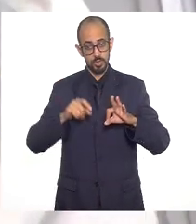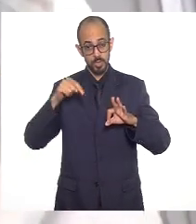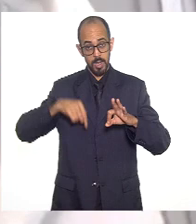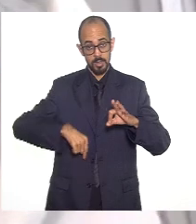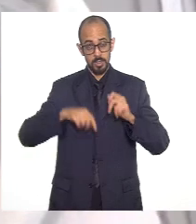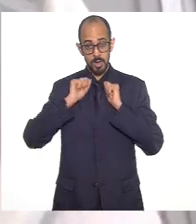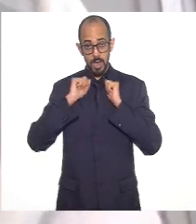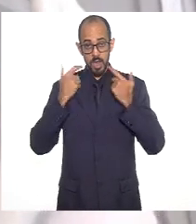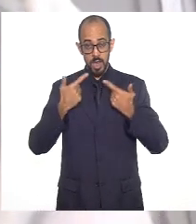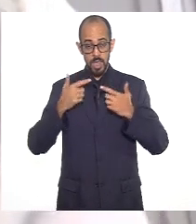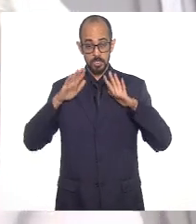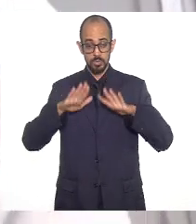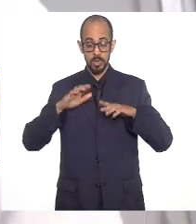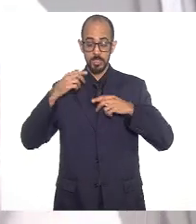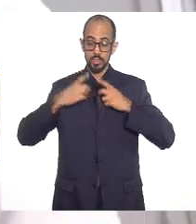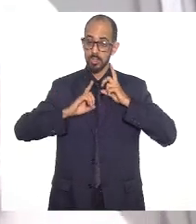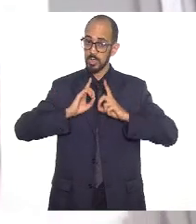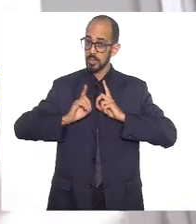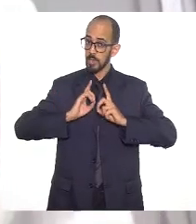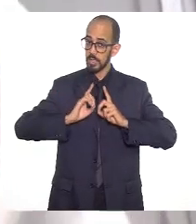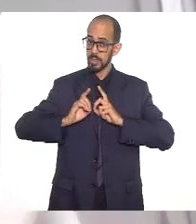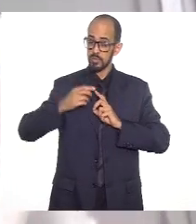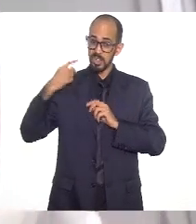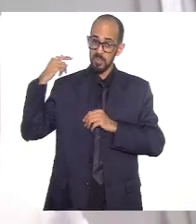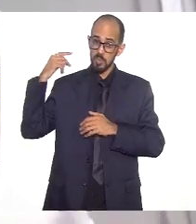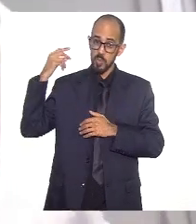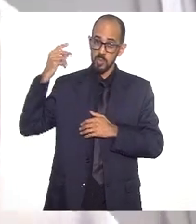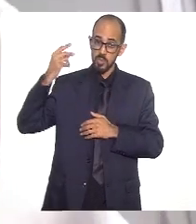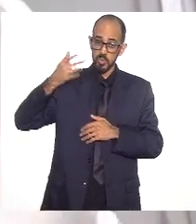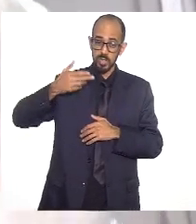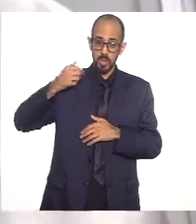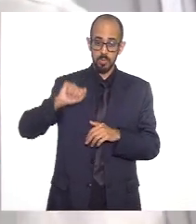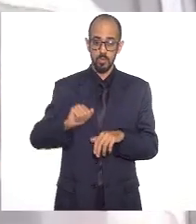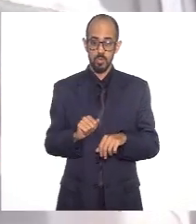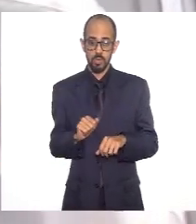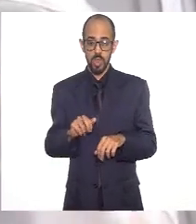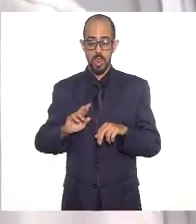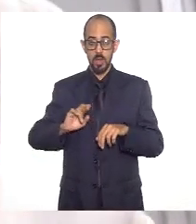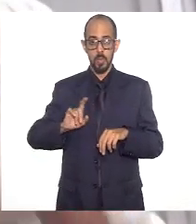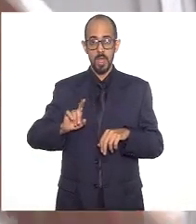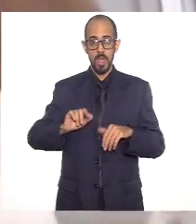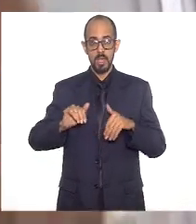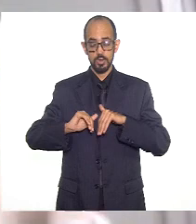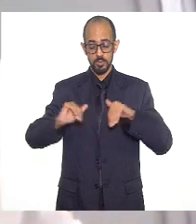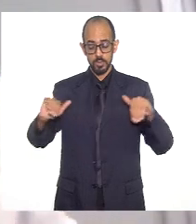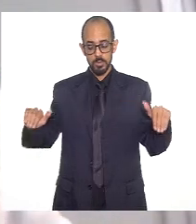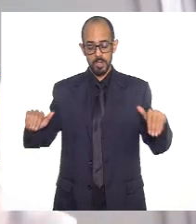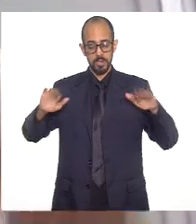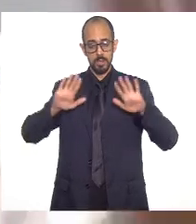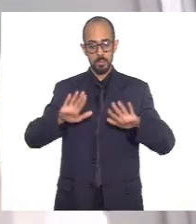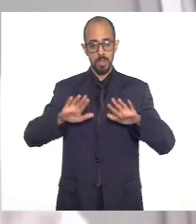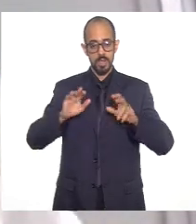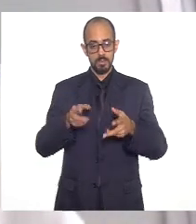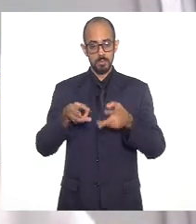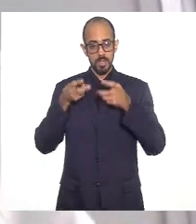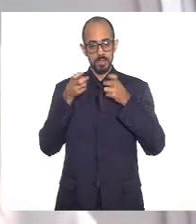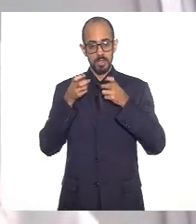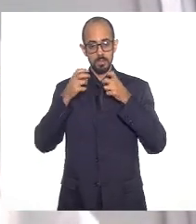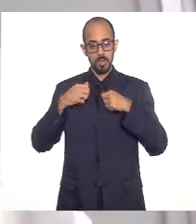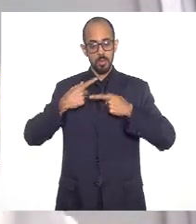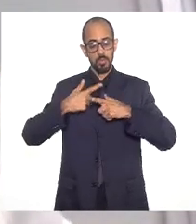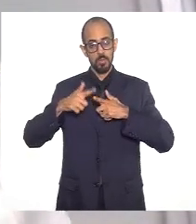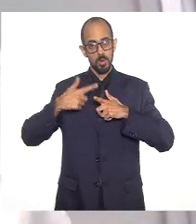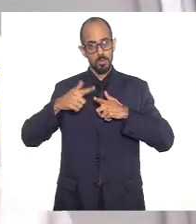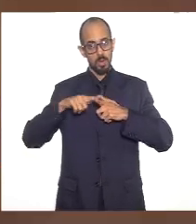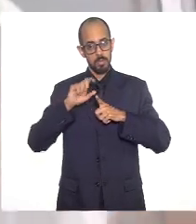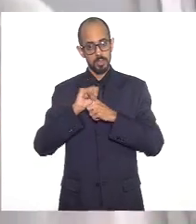é um debate de alguns anos no movimento, tendo um entendimento que, novamente, não é sobre separação, mas olhar um problema social